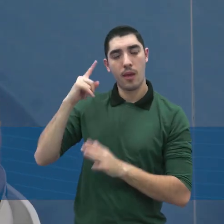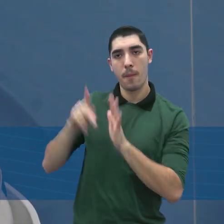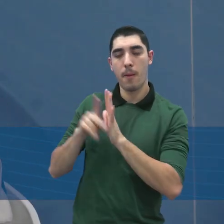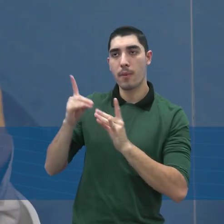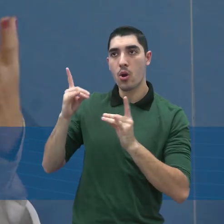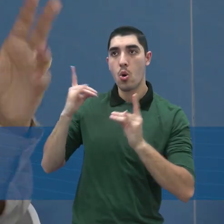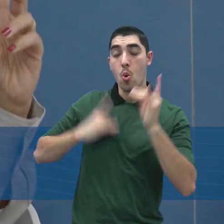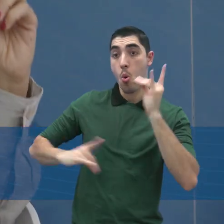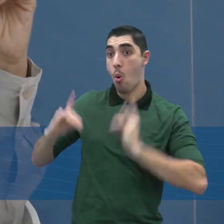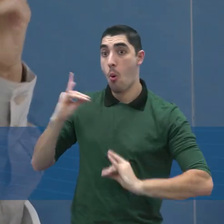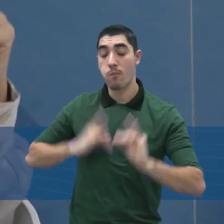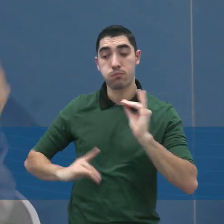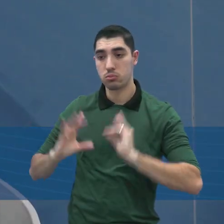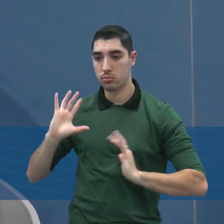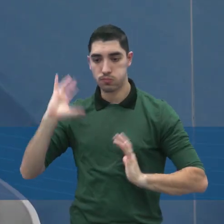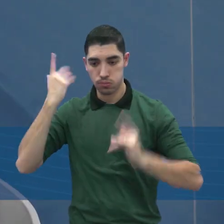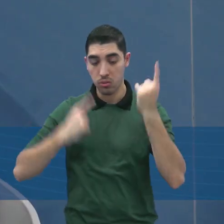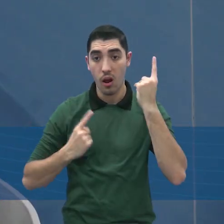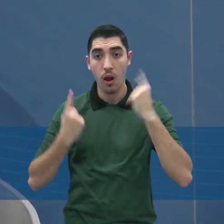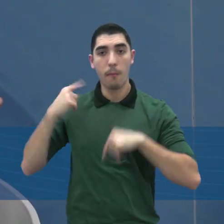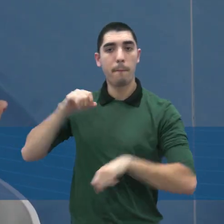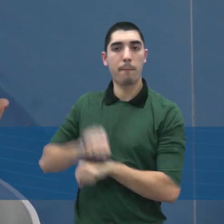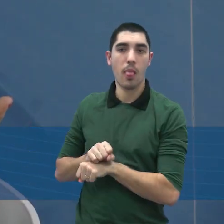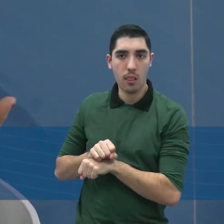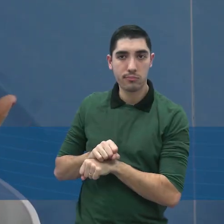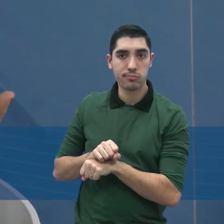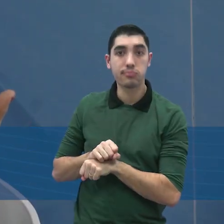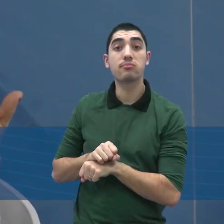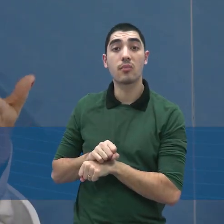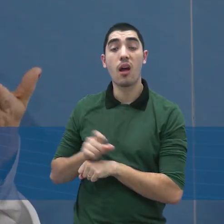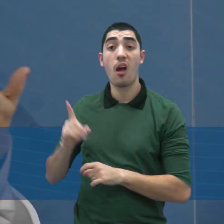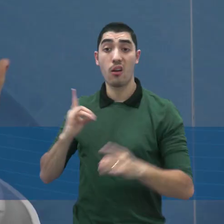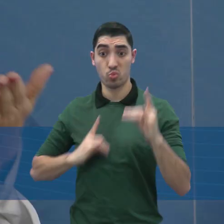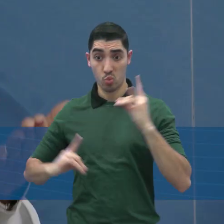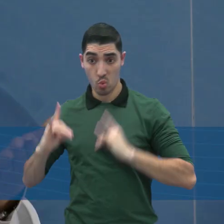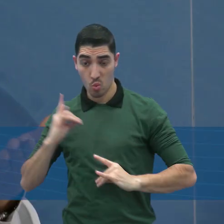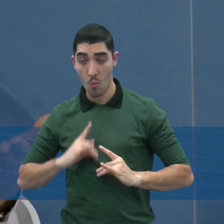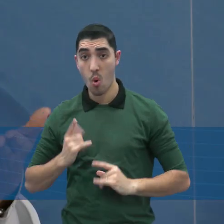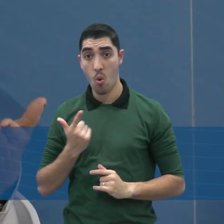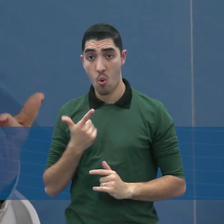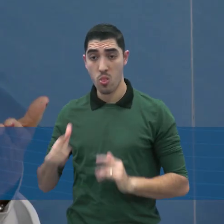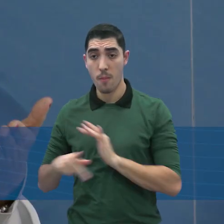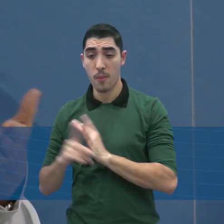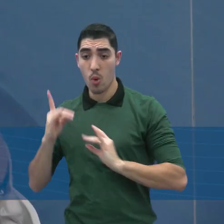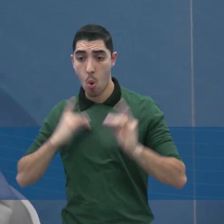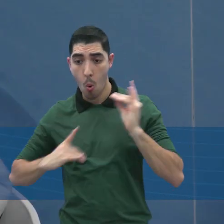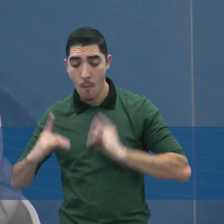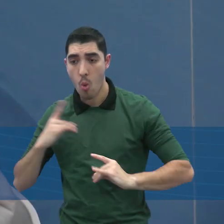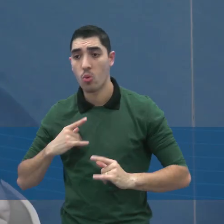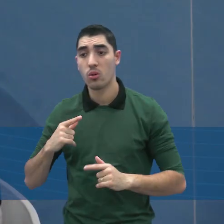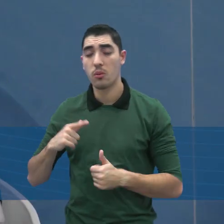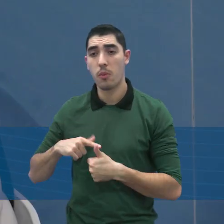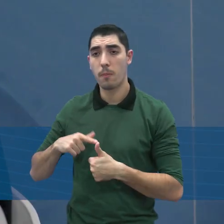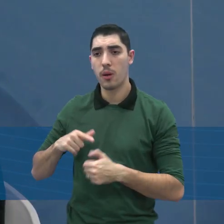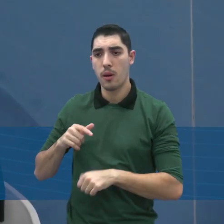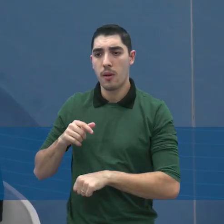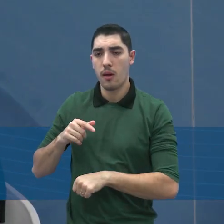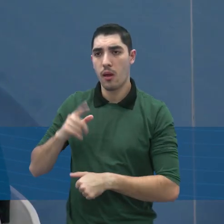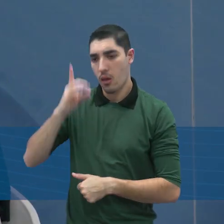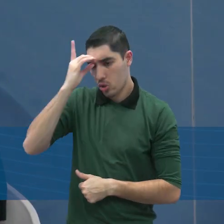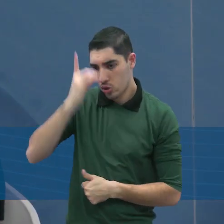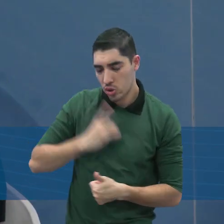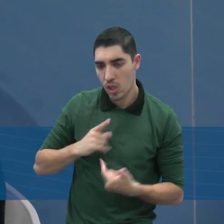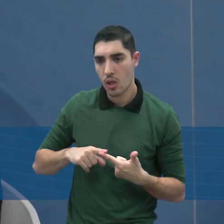serotonina, adrenalina, deixam de circular, e o hormônio da rigidez, tudo que causa a rigidez,